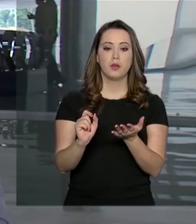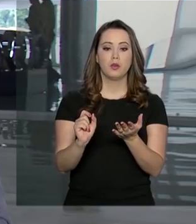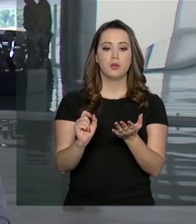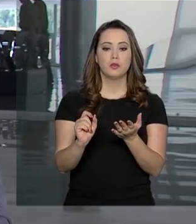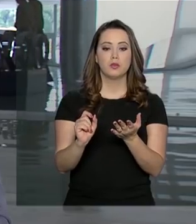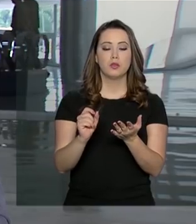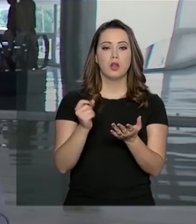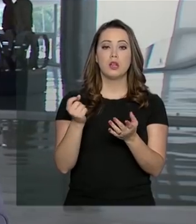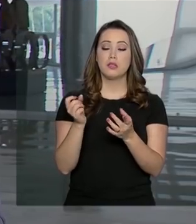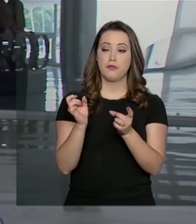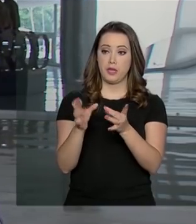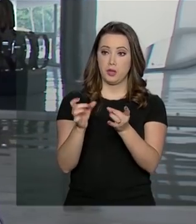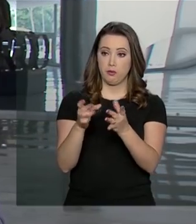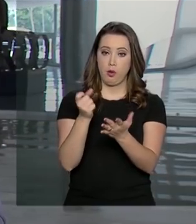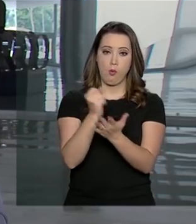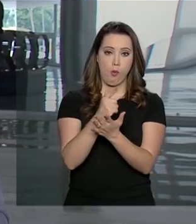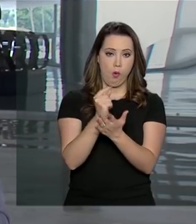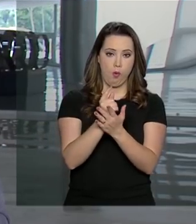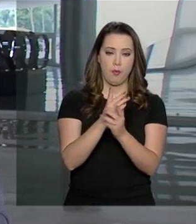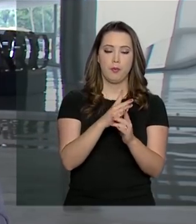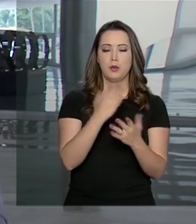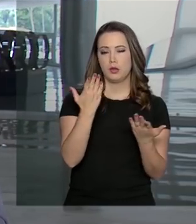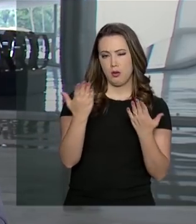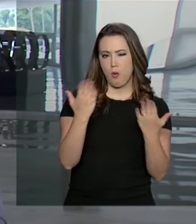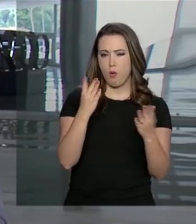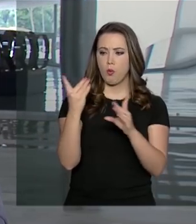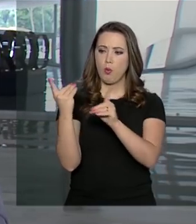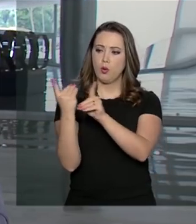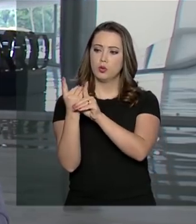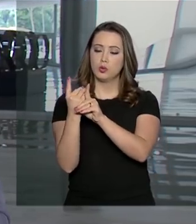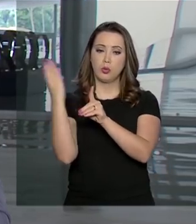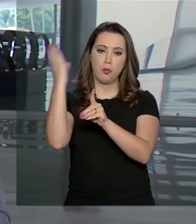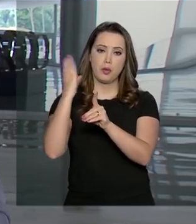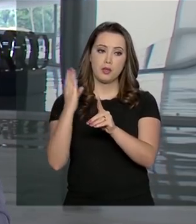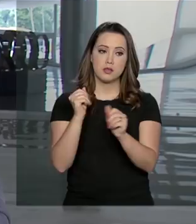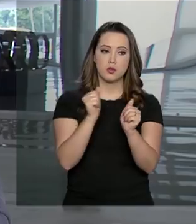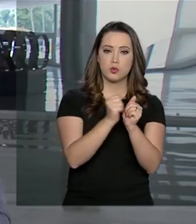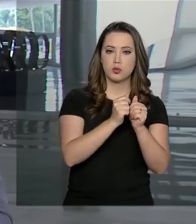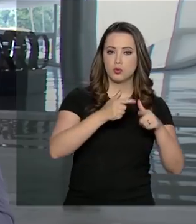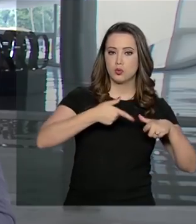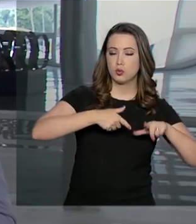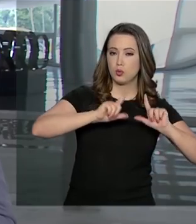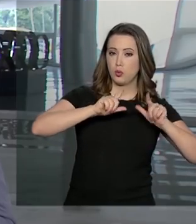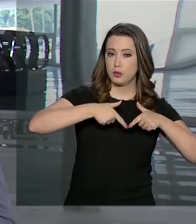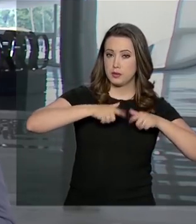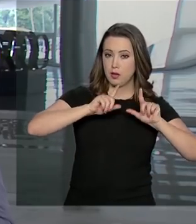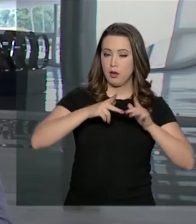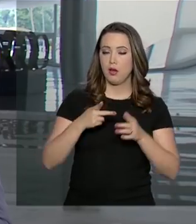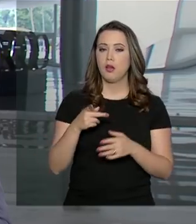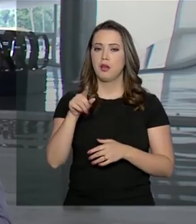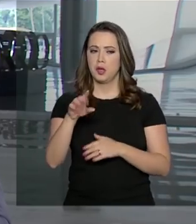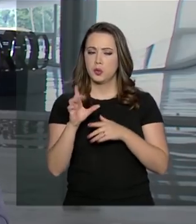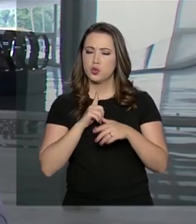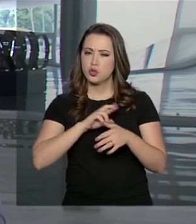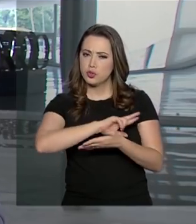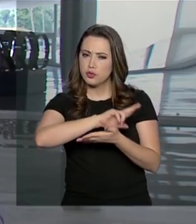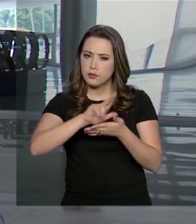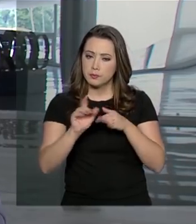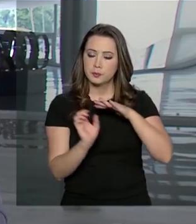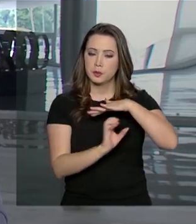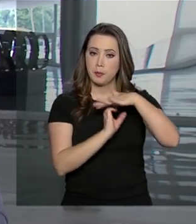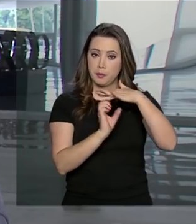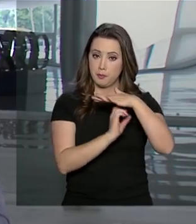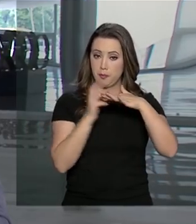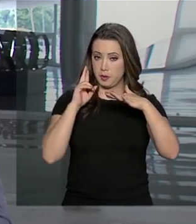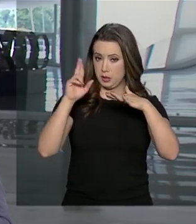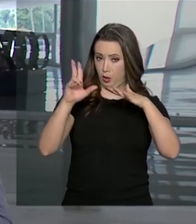negócios. No encontro Brasil-Israel, o presidente Jair Bolsonaro discursou aos investidores e destacou